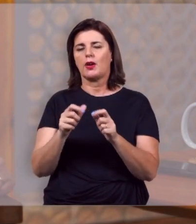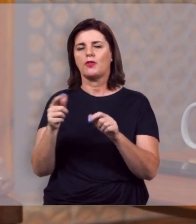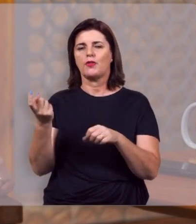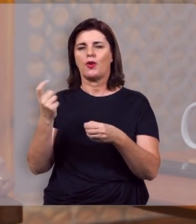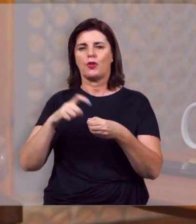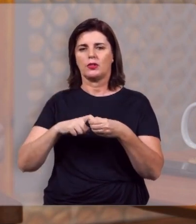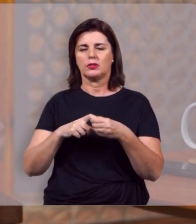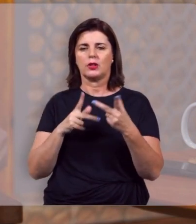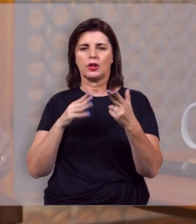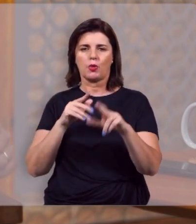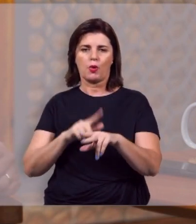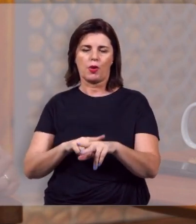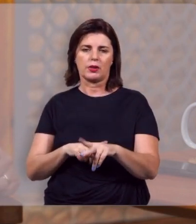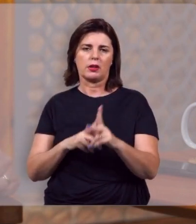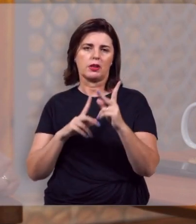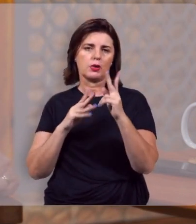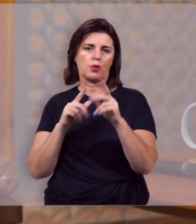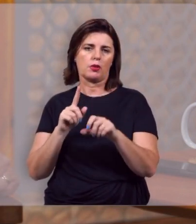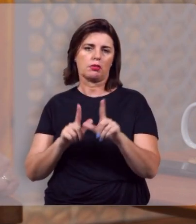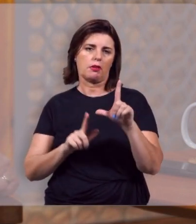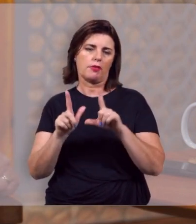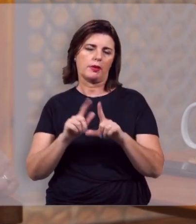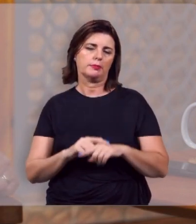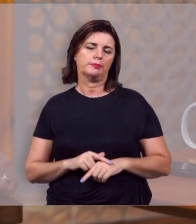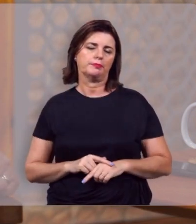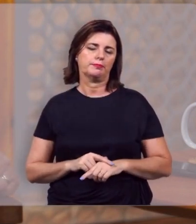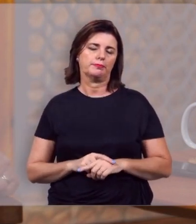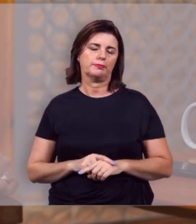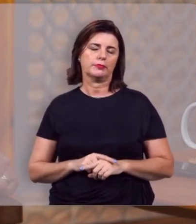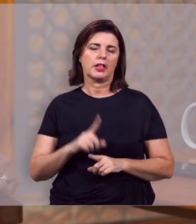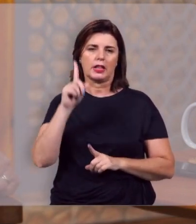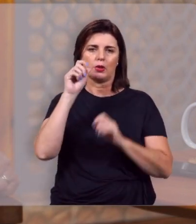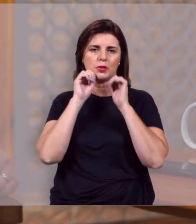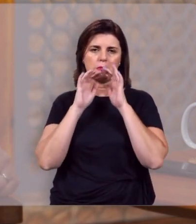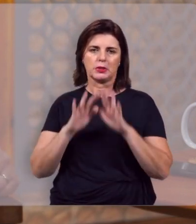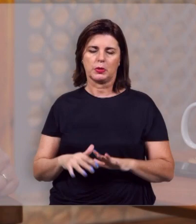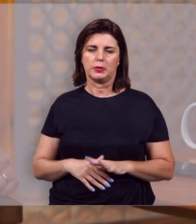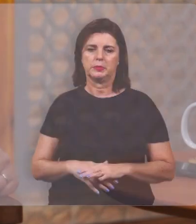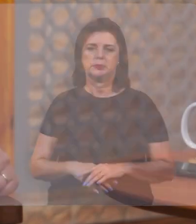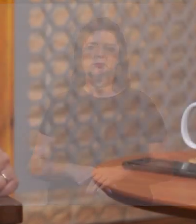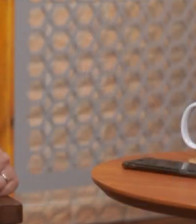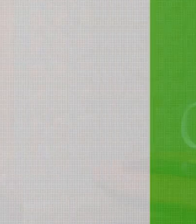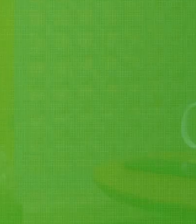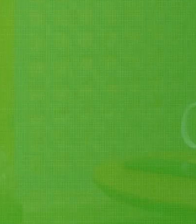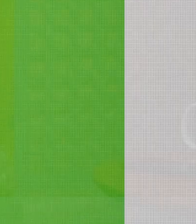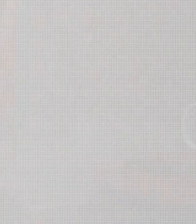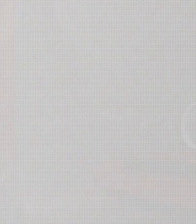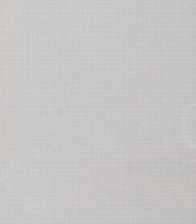estaremos de volta, neste mesmo horário e neste mesmo canal. Que Deus te abençoe.